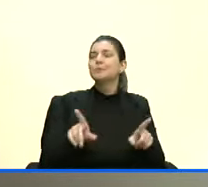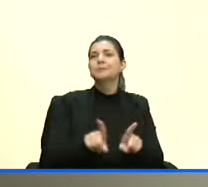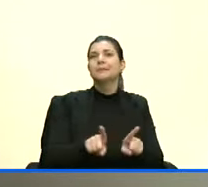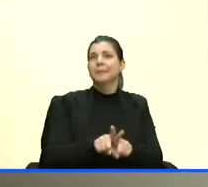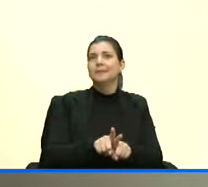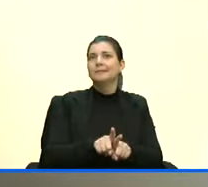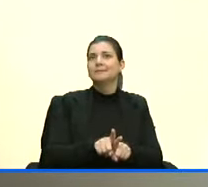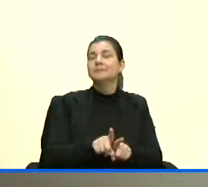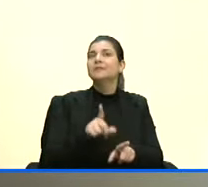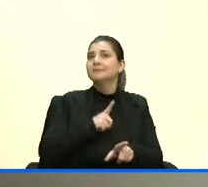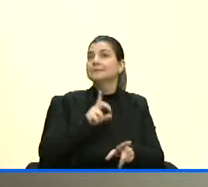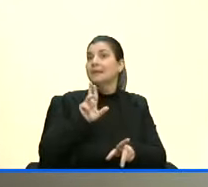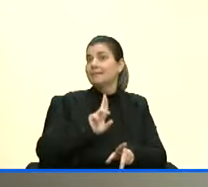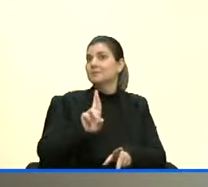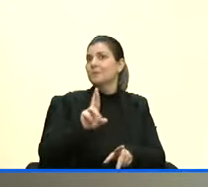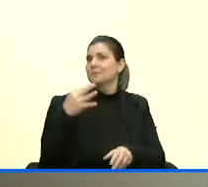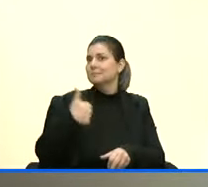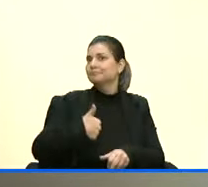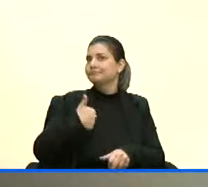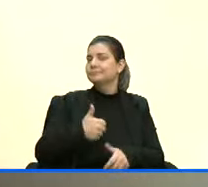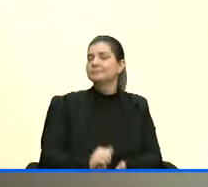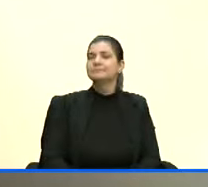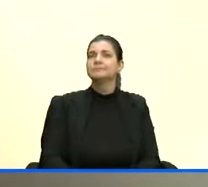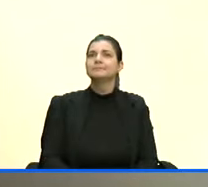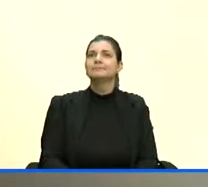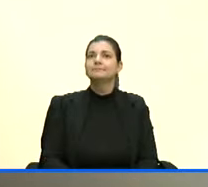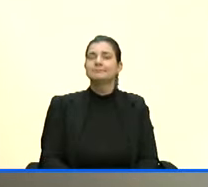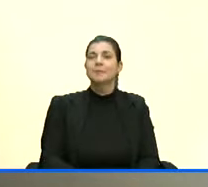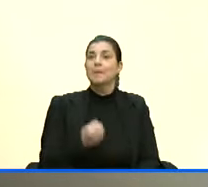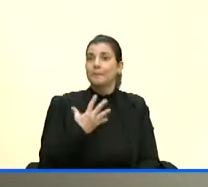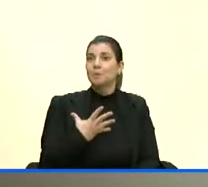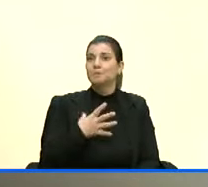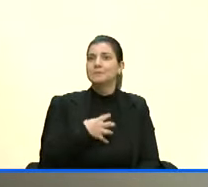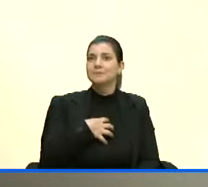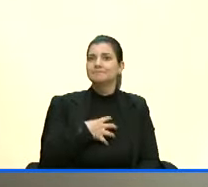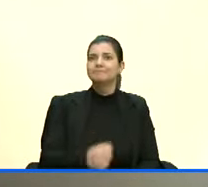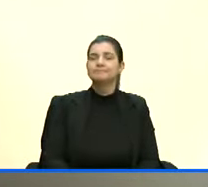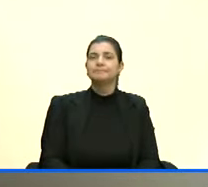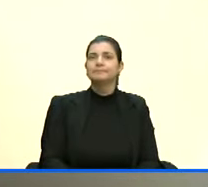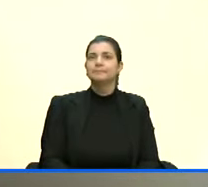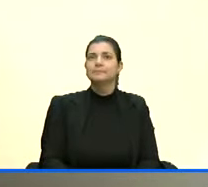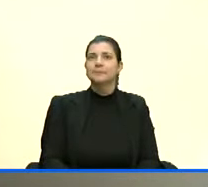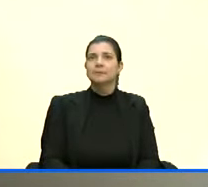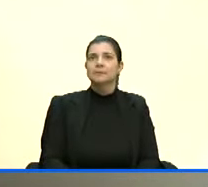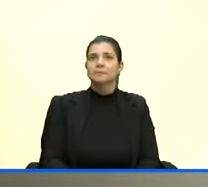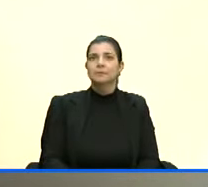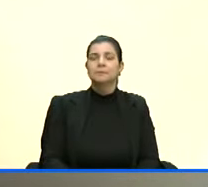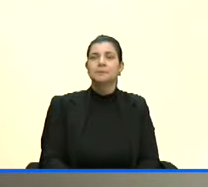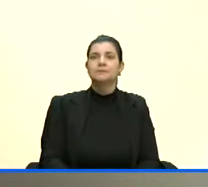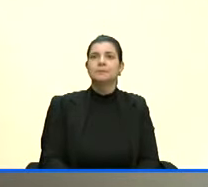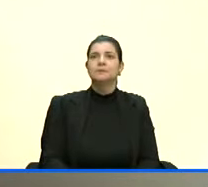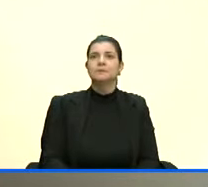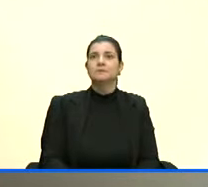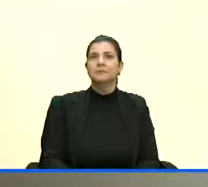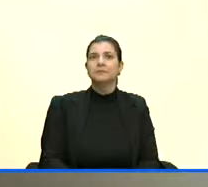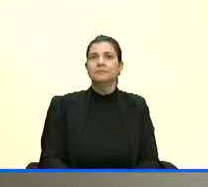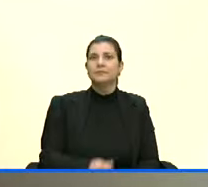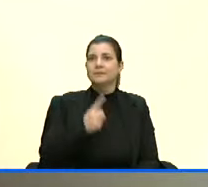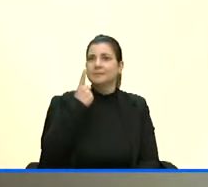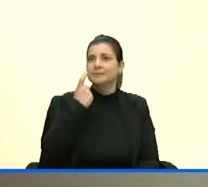ter alguns resultados, assim, bons, né, nesse sentido. E achei muito interessante também, deputada, essa